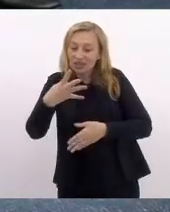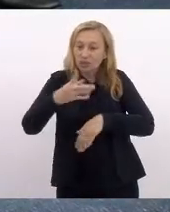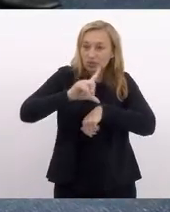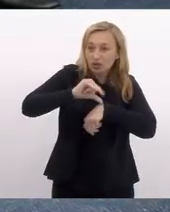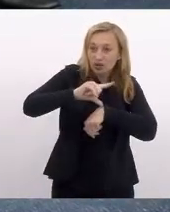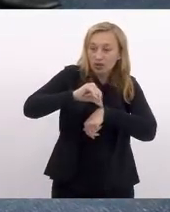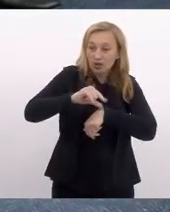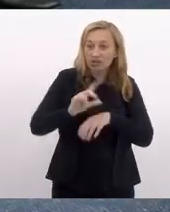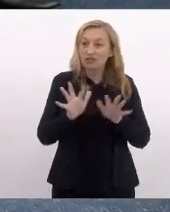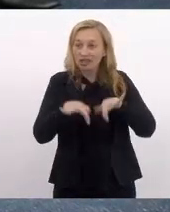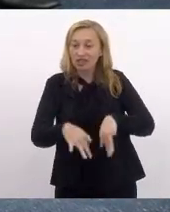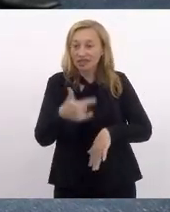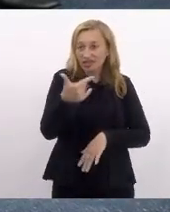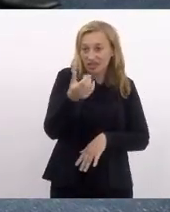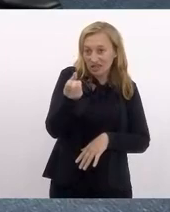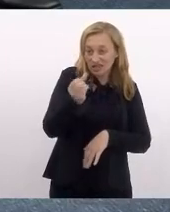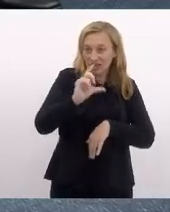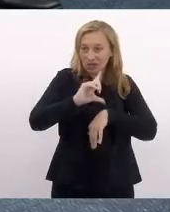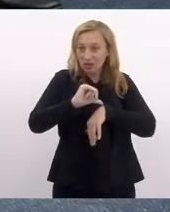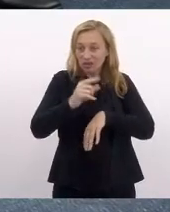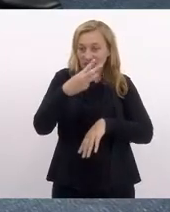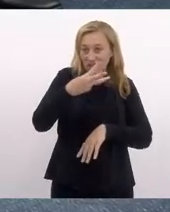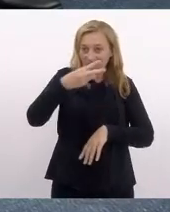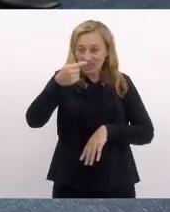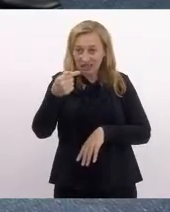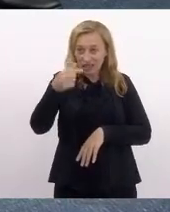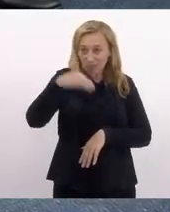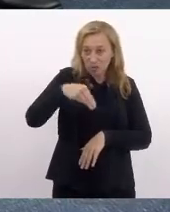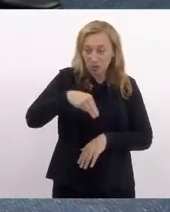14horas encerrou ser 16:37